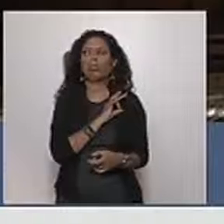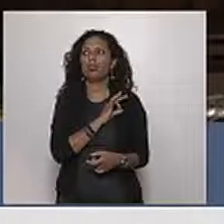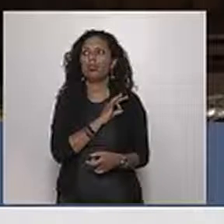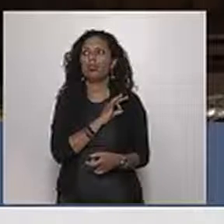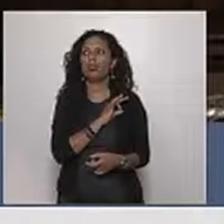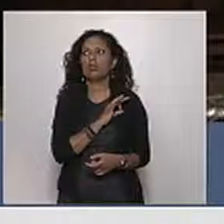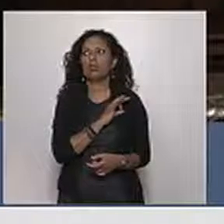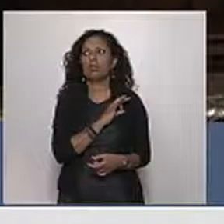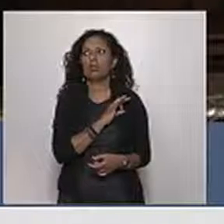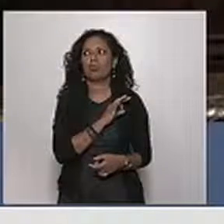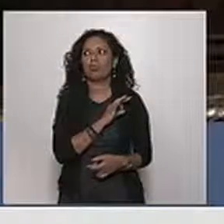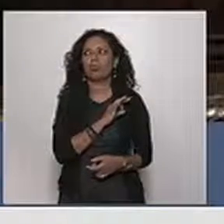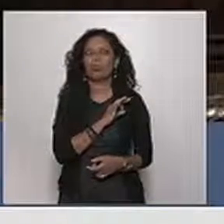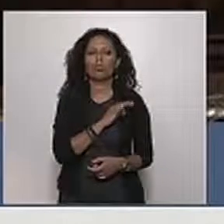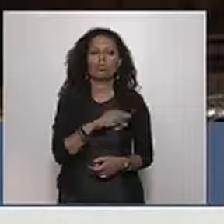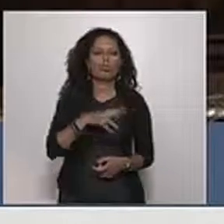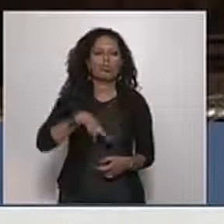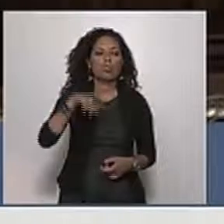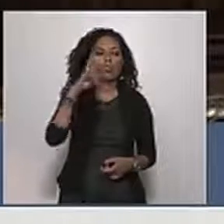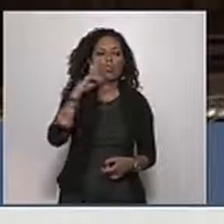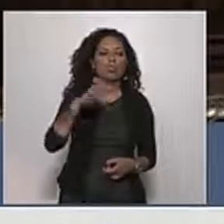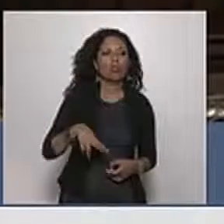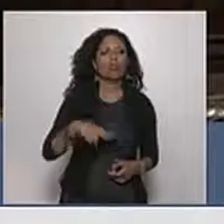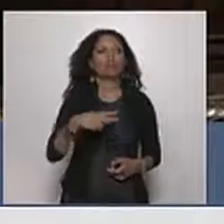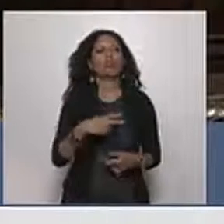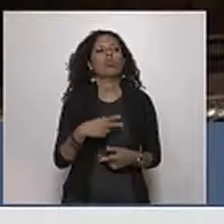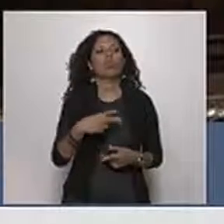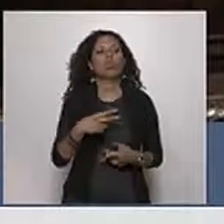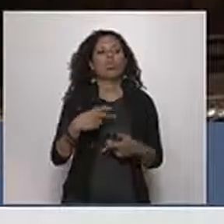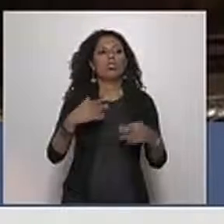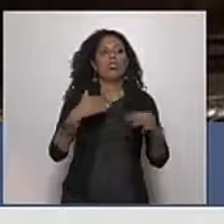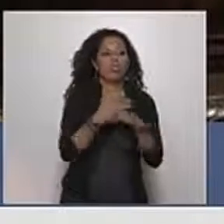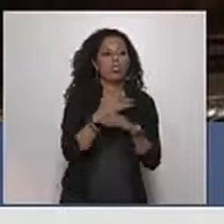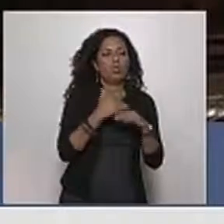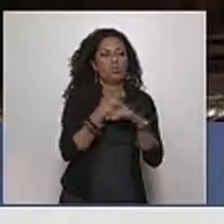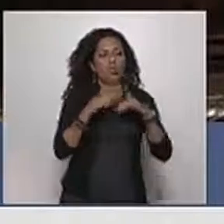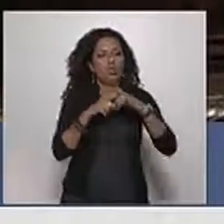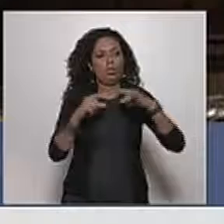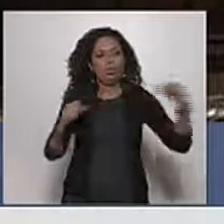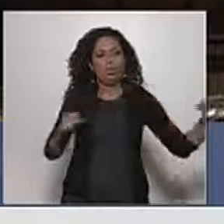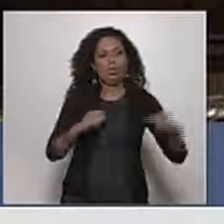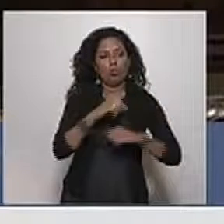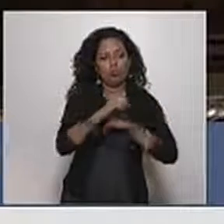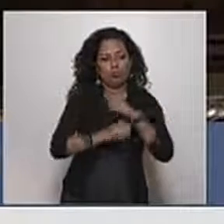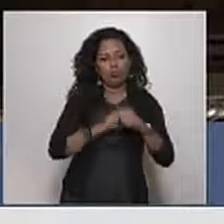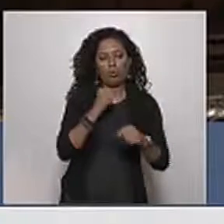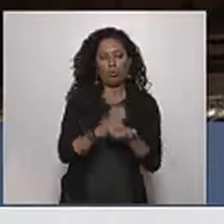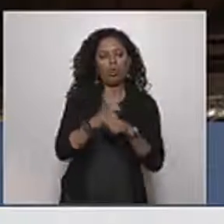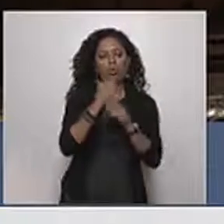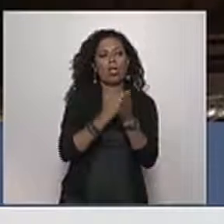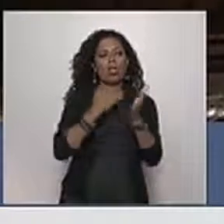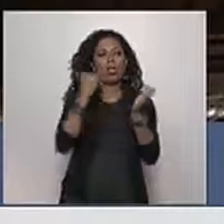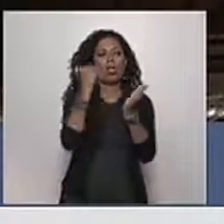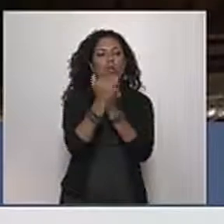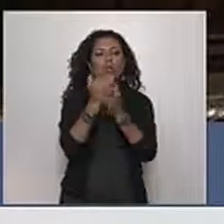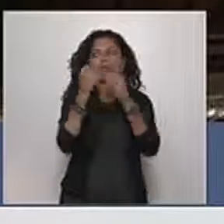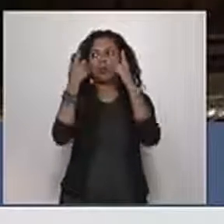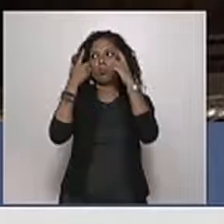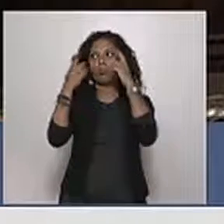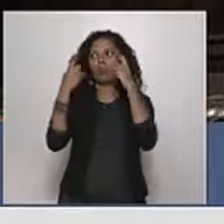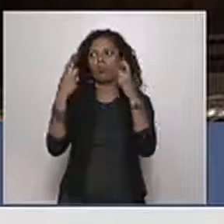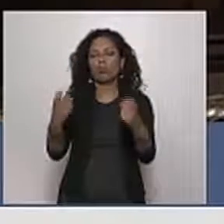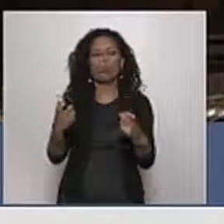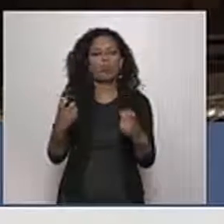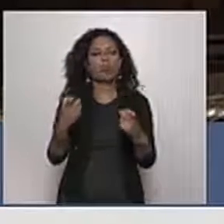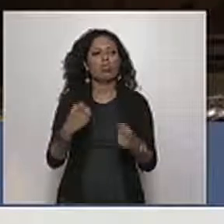os dados comprovam, né? No caso da Baixada Fluminense, por exemplo, né, só nesse ano, o aumento por intervenções de